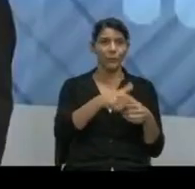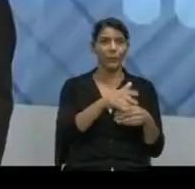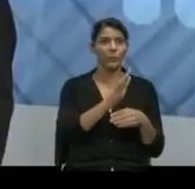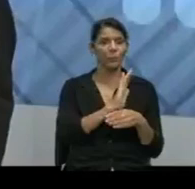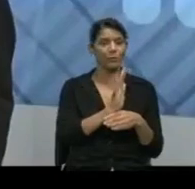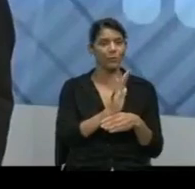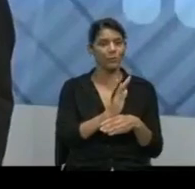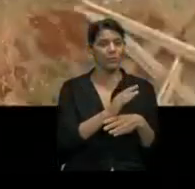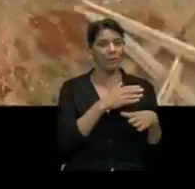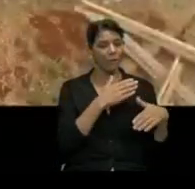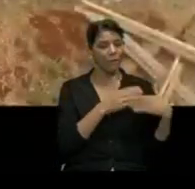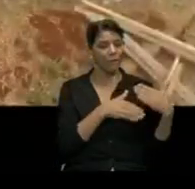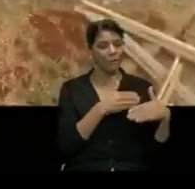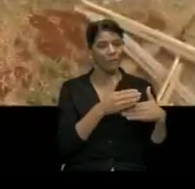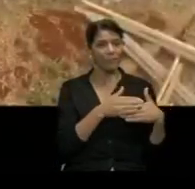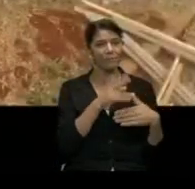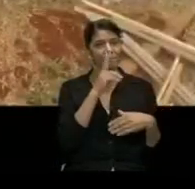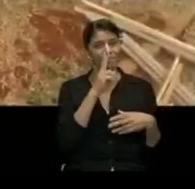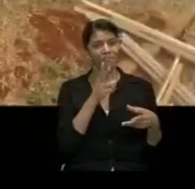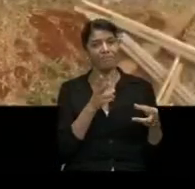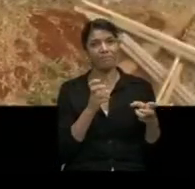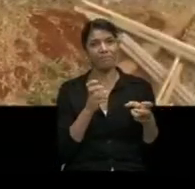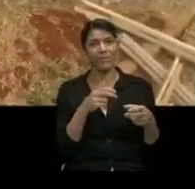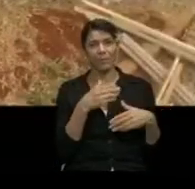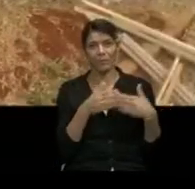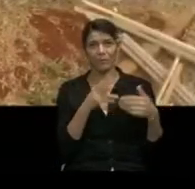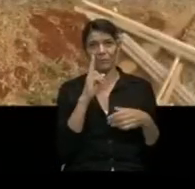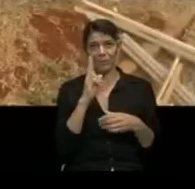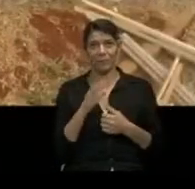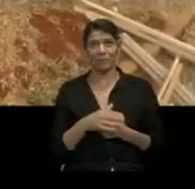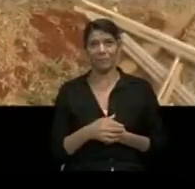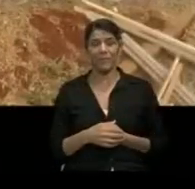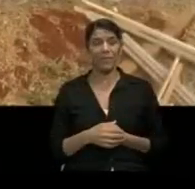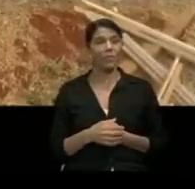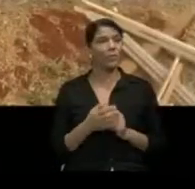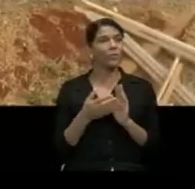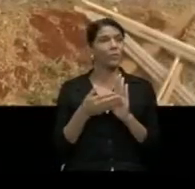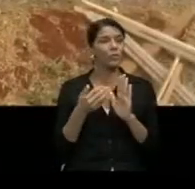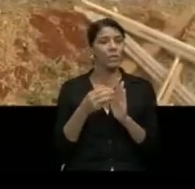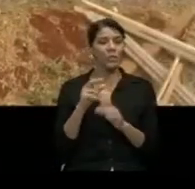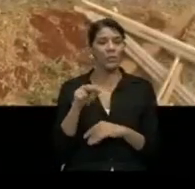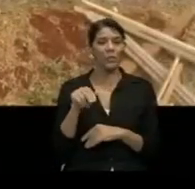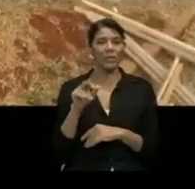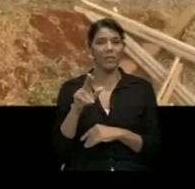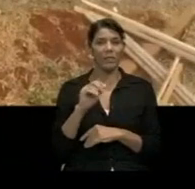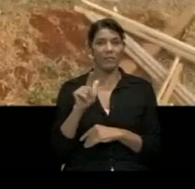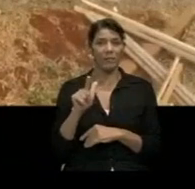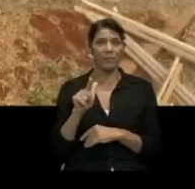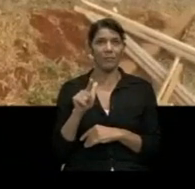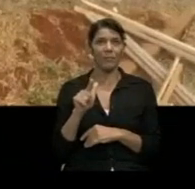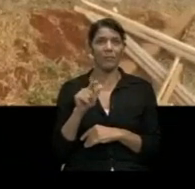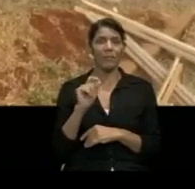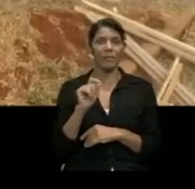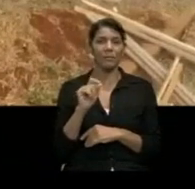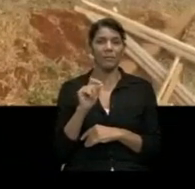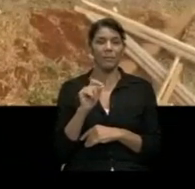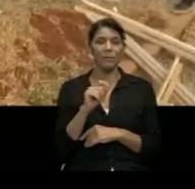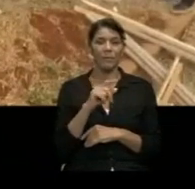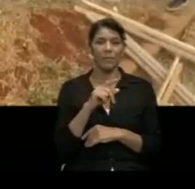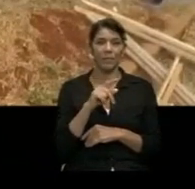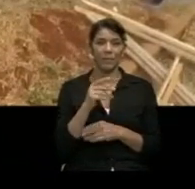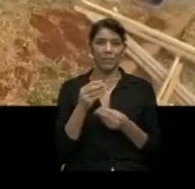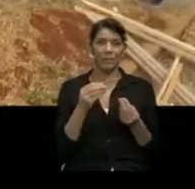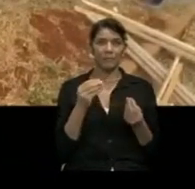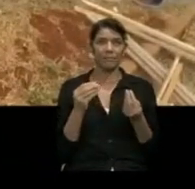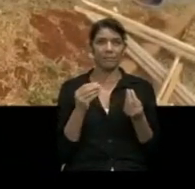a gente continua e a gente observa a continuação. Então, olha só, estou tirando o nível pelo aquele pilar do